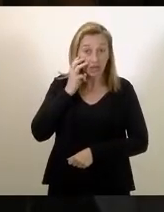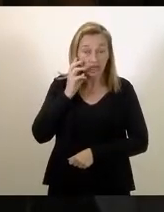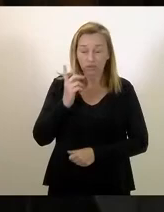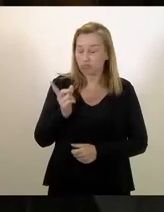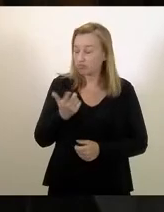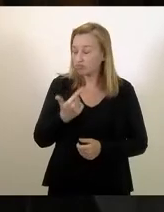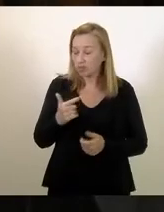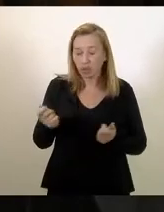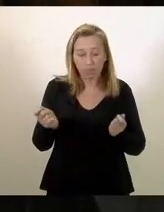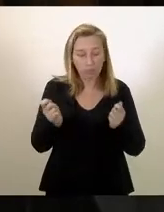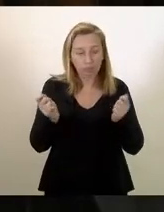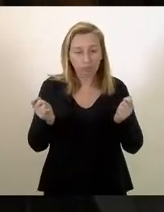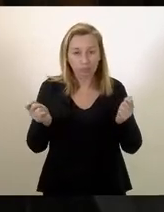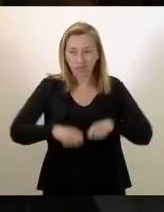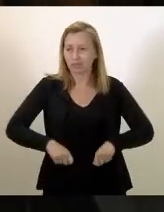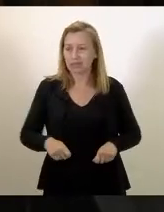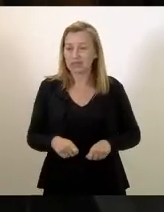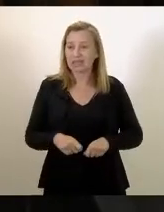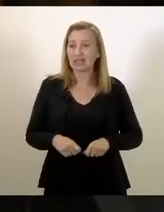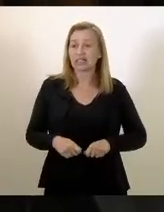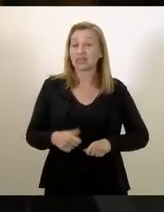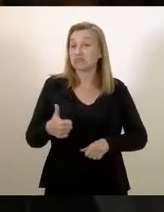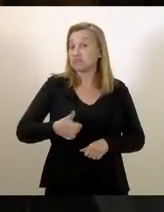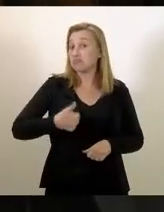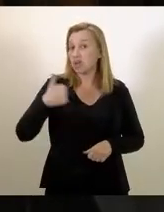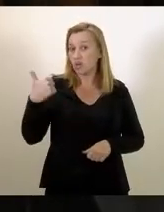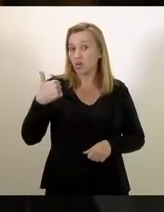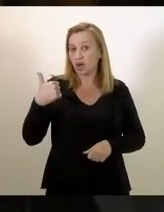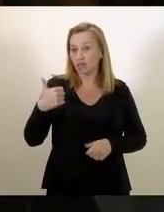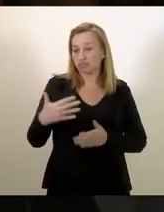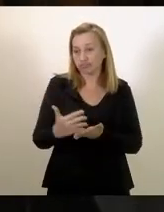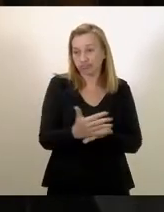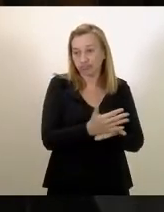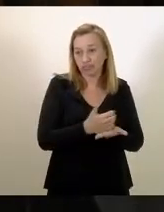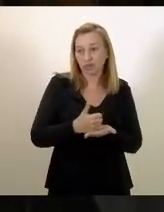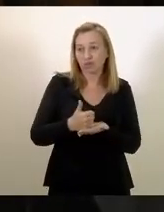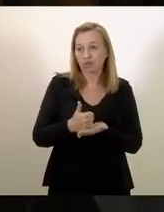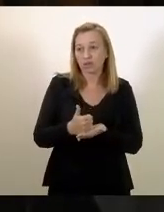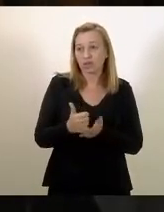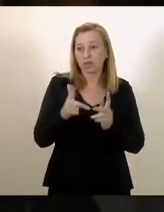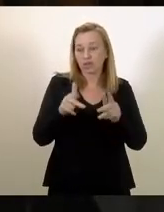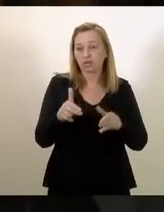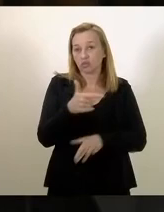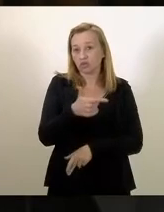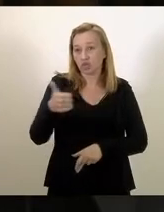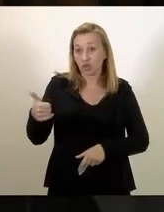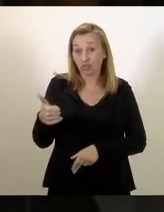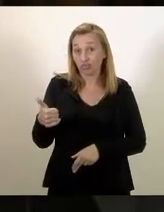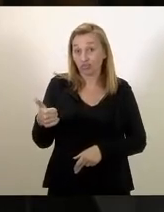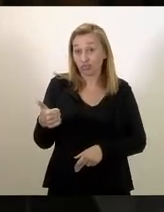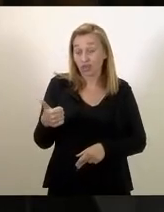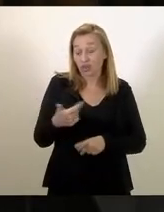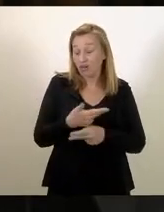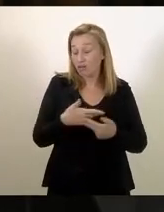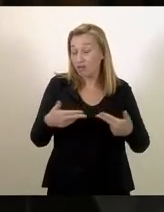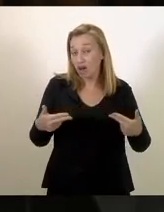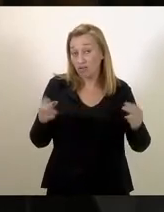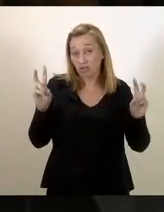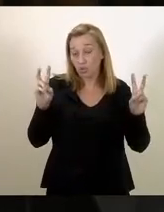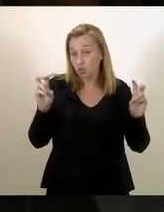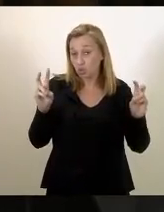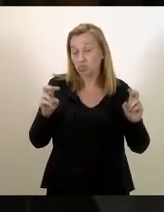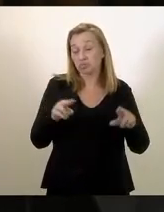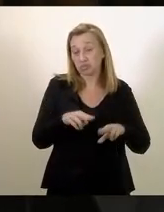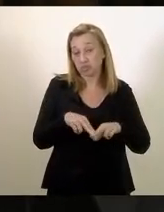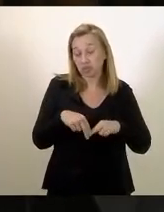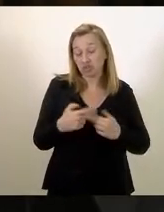possibilidade de melhorar a sua arrecadação como 2021 por uma série de condições por